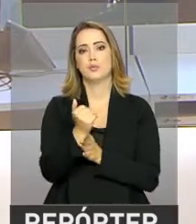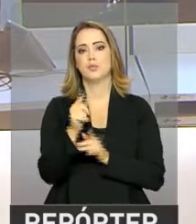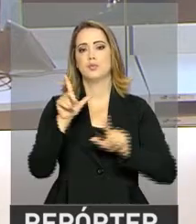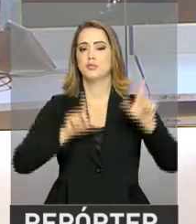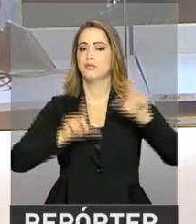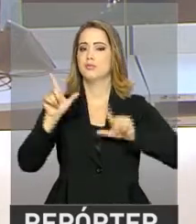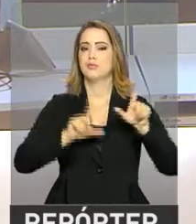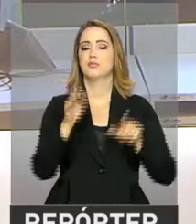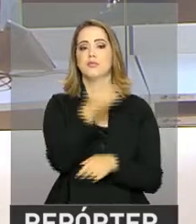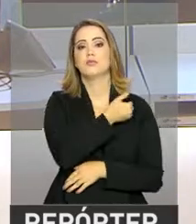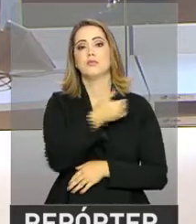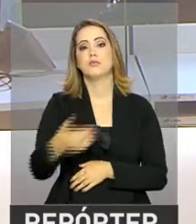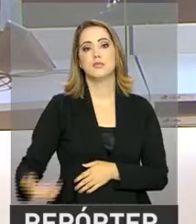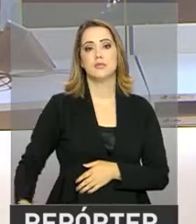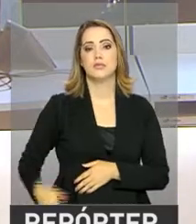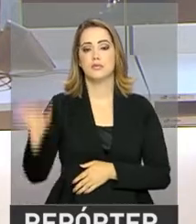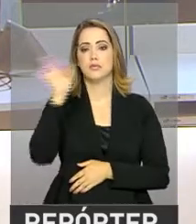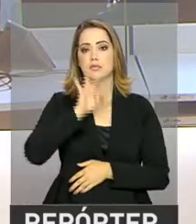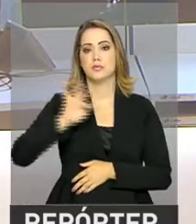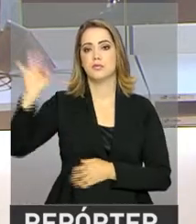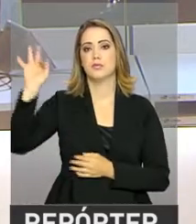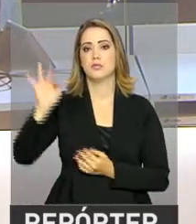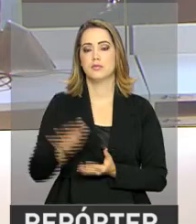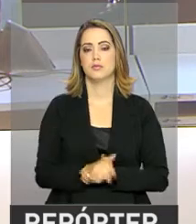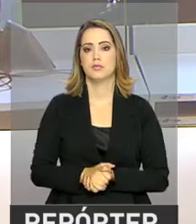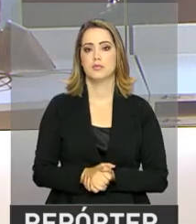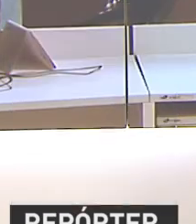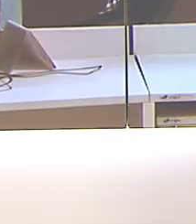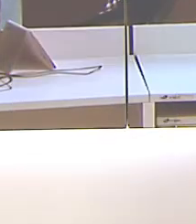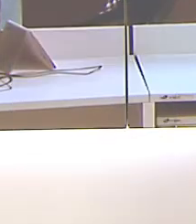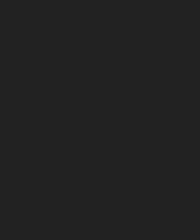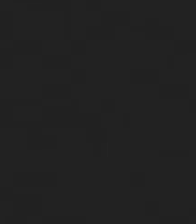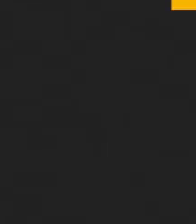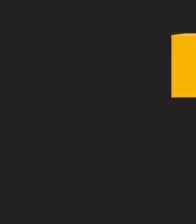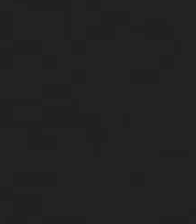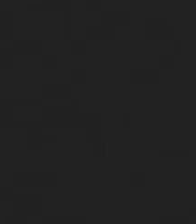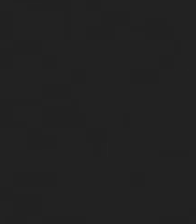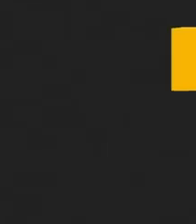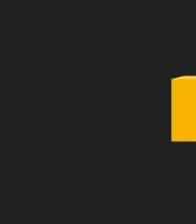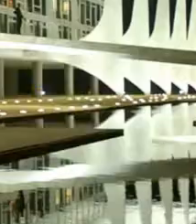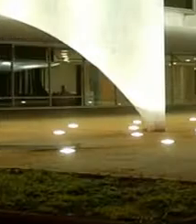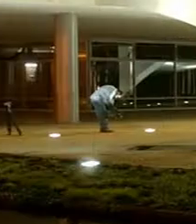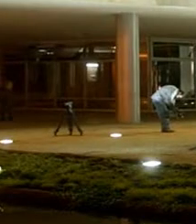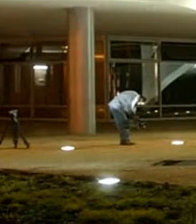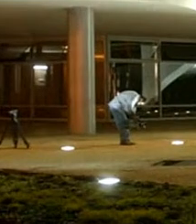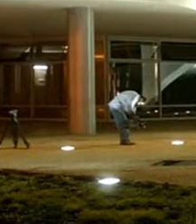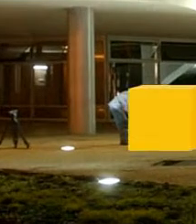continue com a gente aqui na NBR, a TV do Governo Federal. Música.